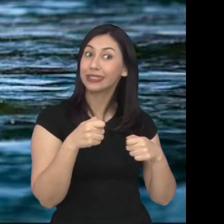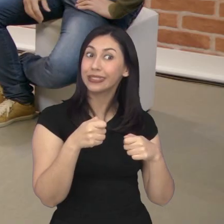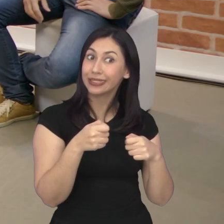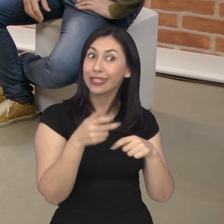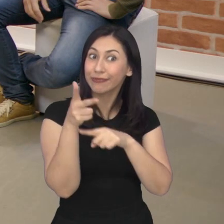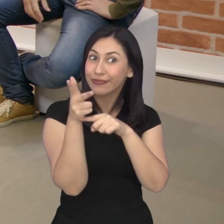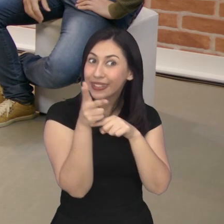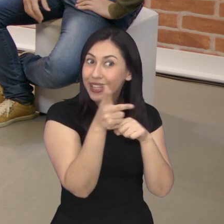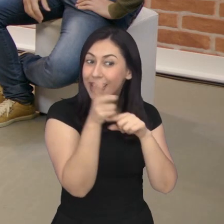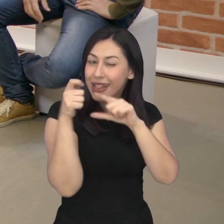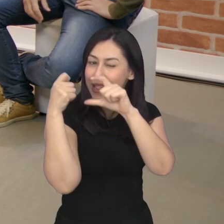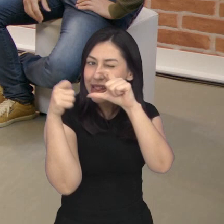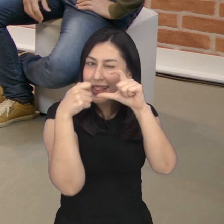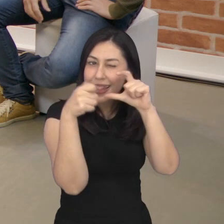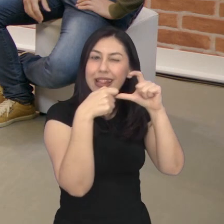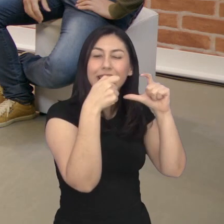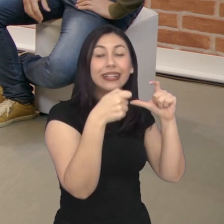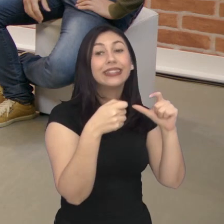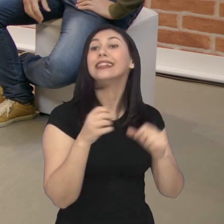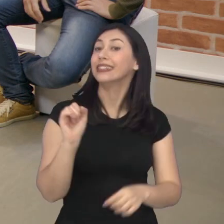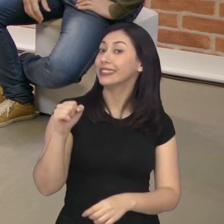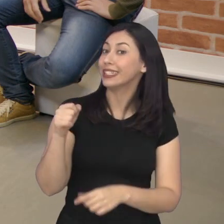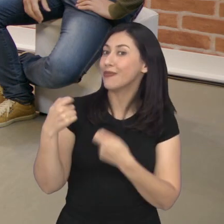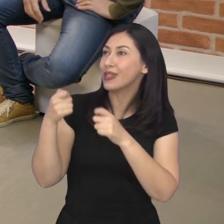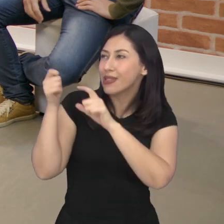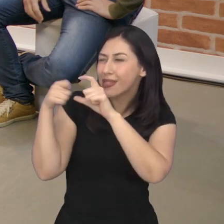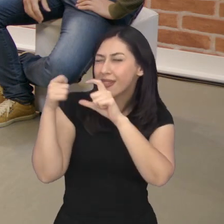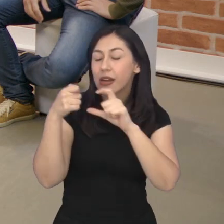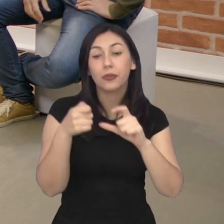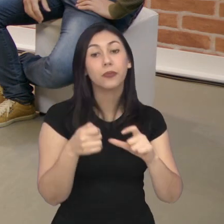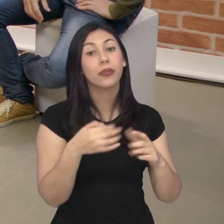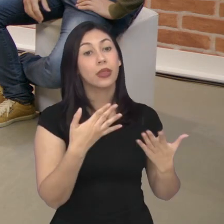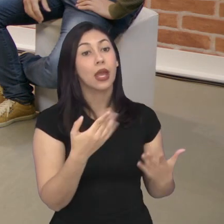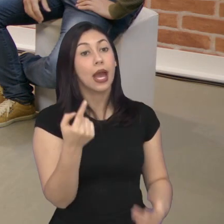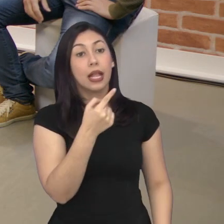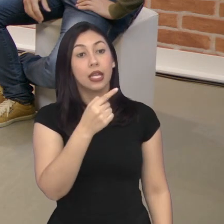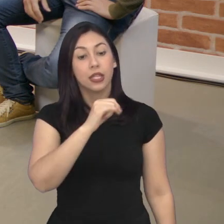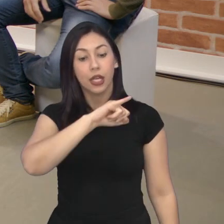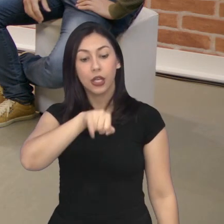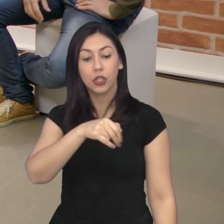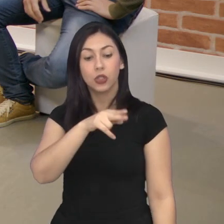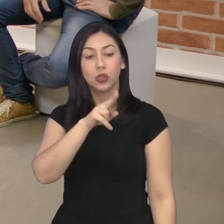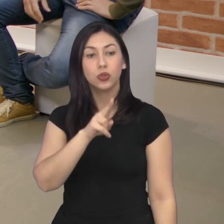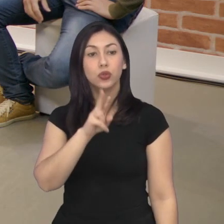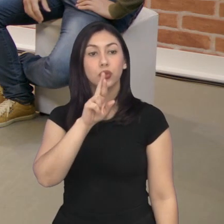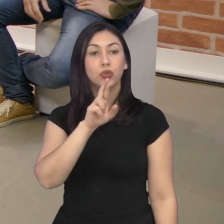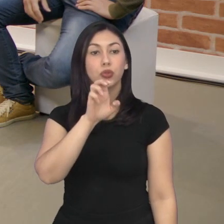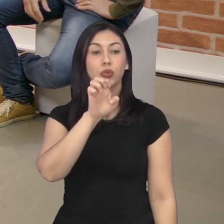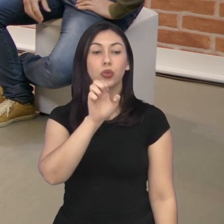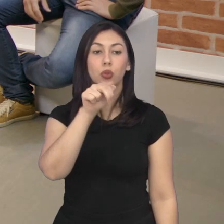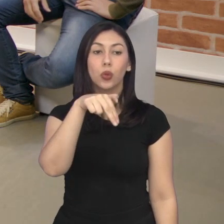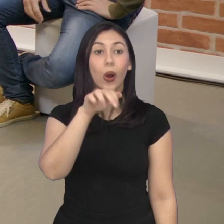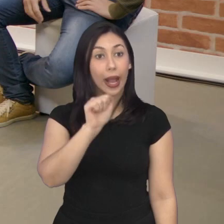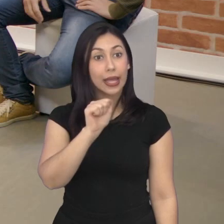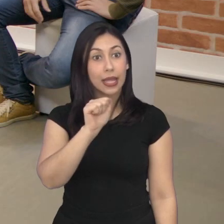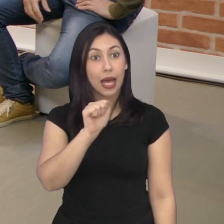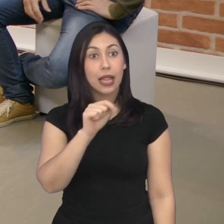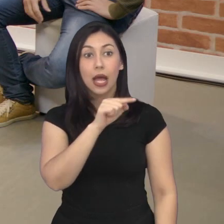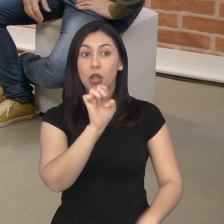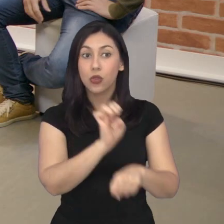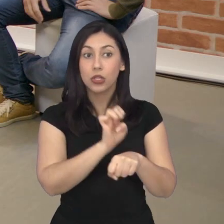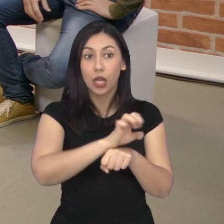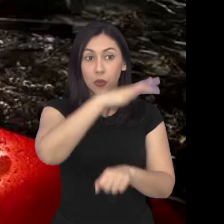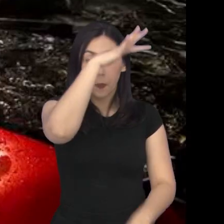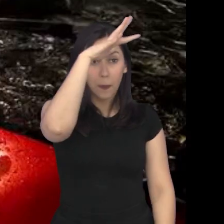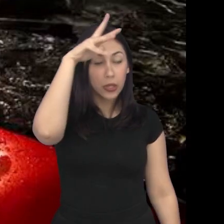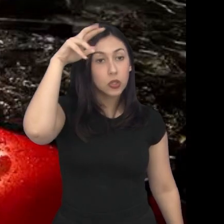registrar tudo. Tem que estar preparado para qualquer situação. Esse foi o salto Juruena, essas fotos são do Juruena, no Mato Grosso. É uma